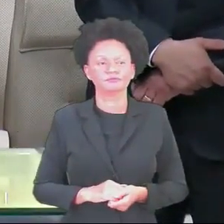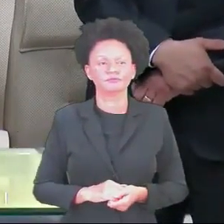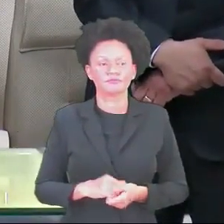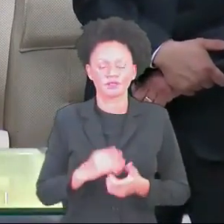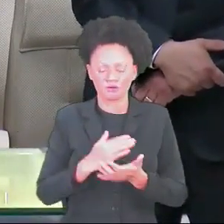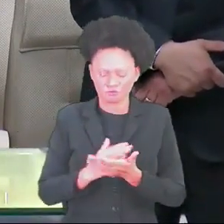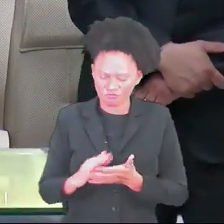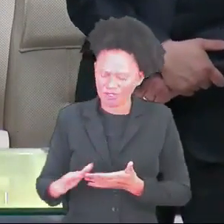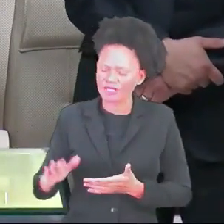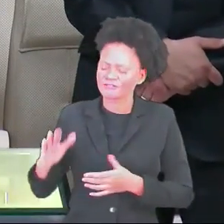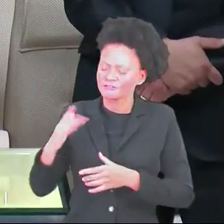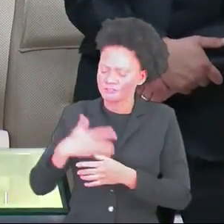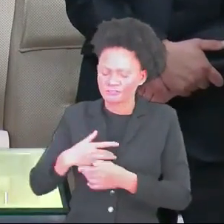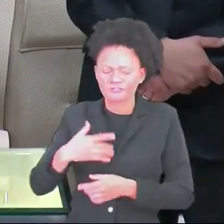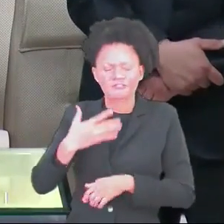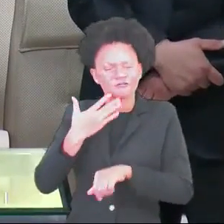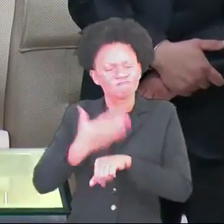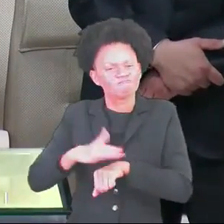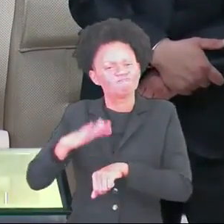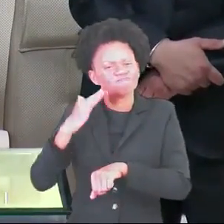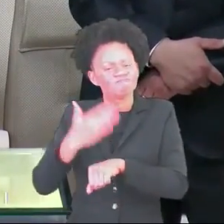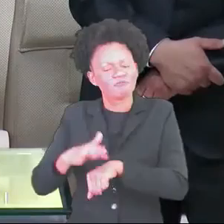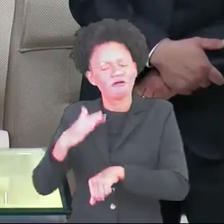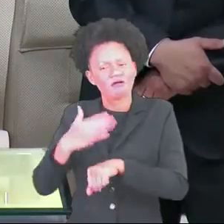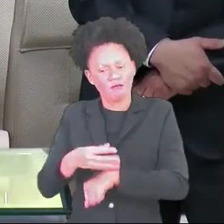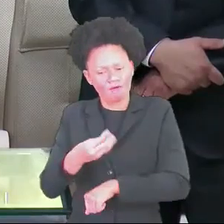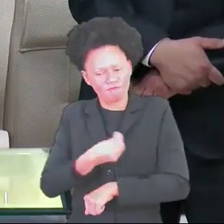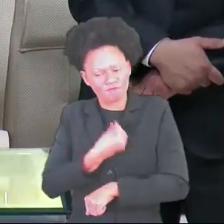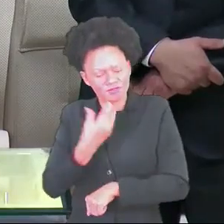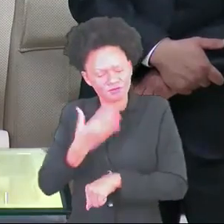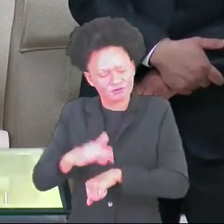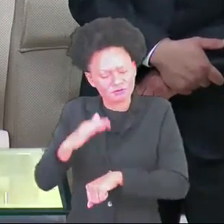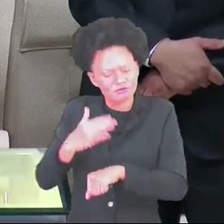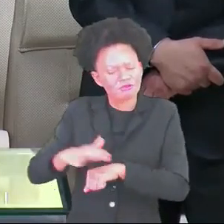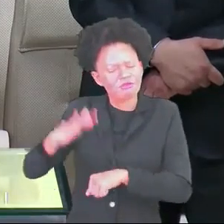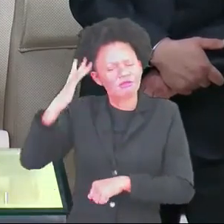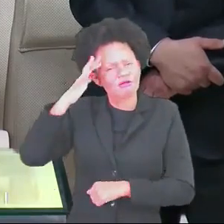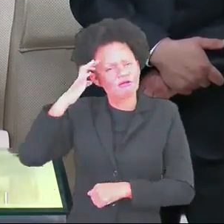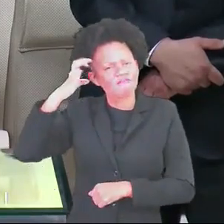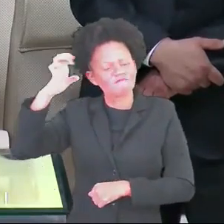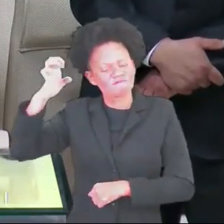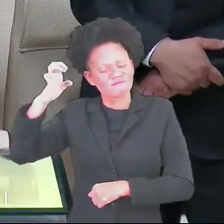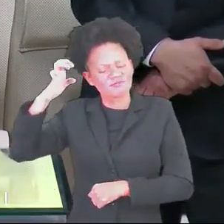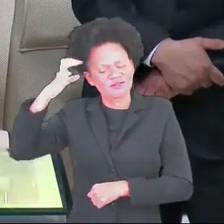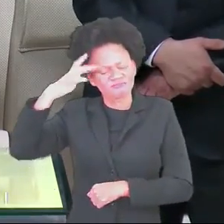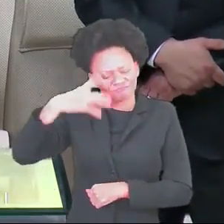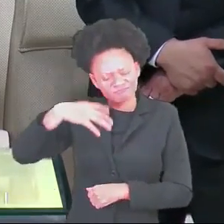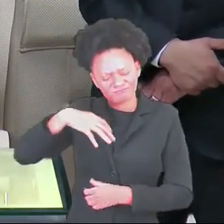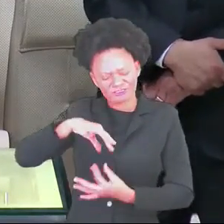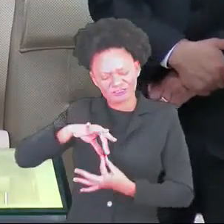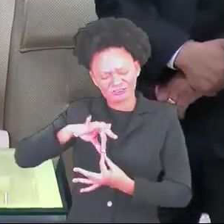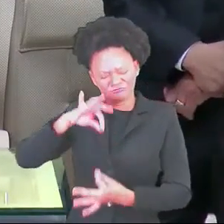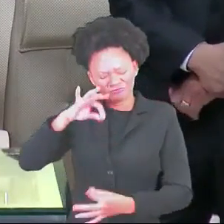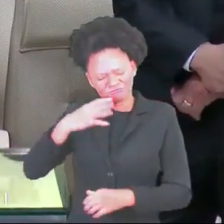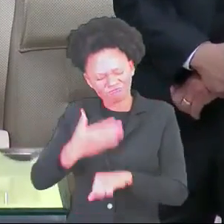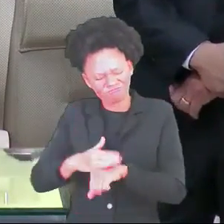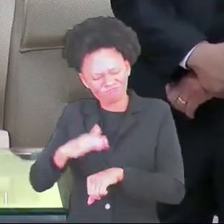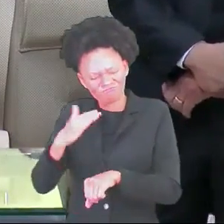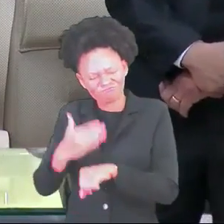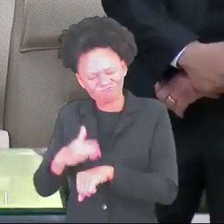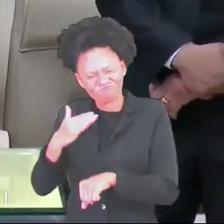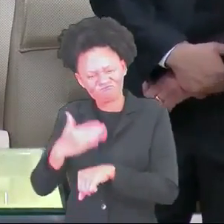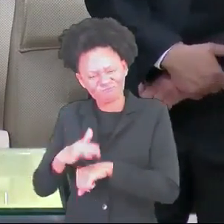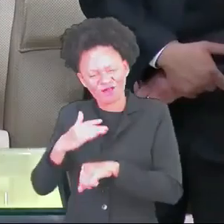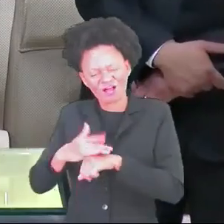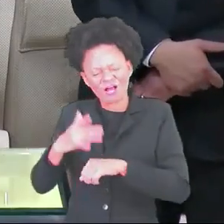Comece a exercitar a sua vida e a sua fé. Comece a exercitar o seu espírito. Comece a exercitar a